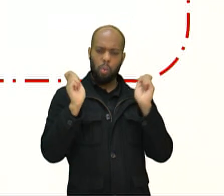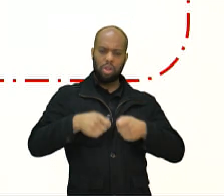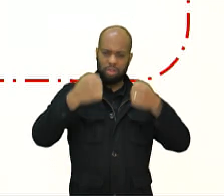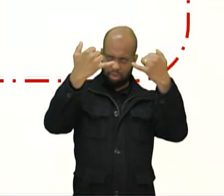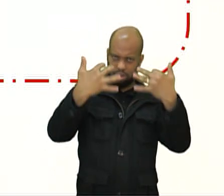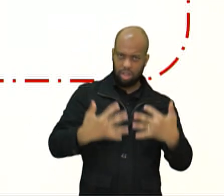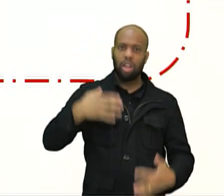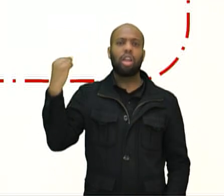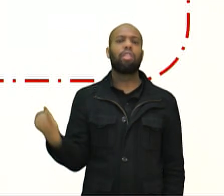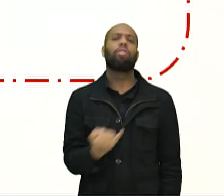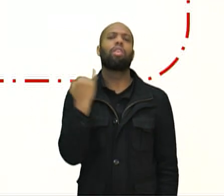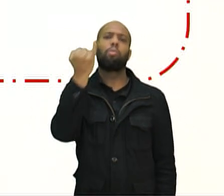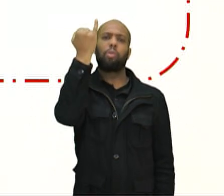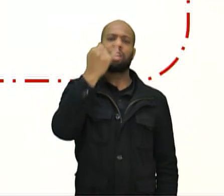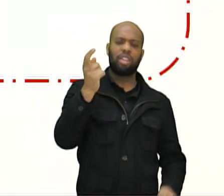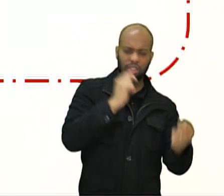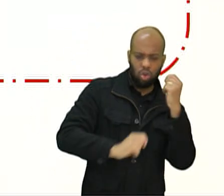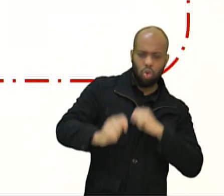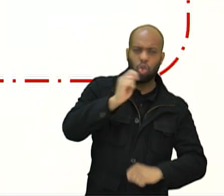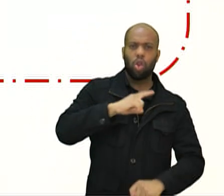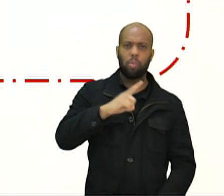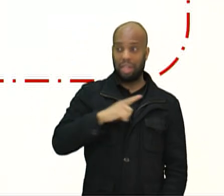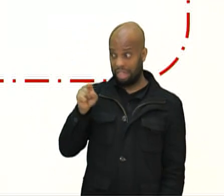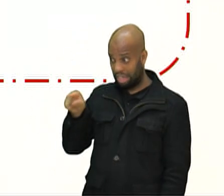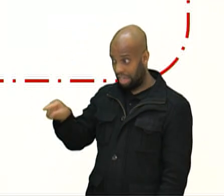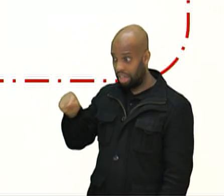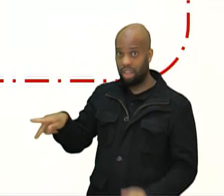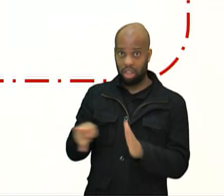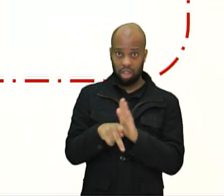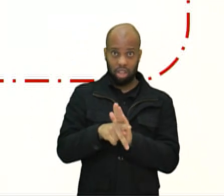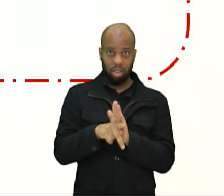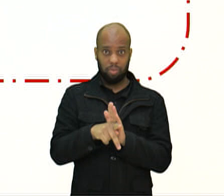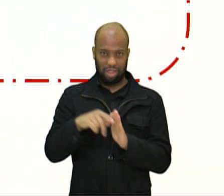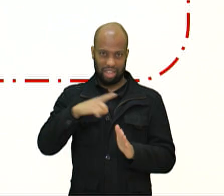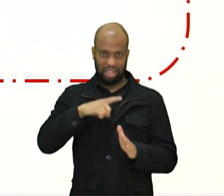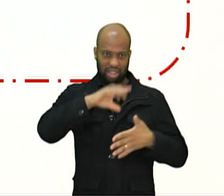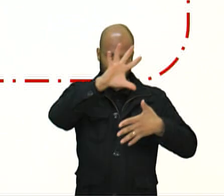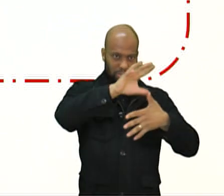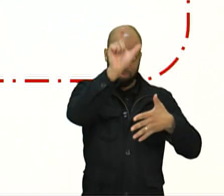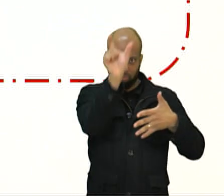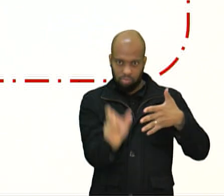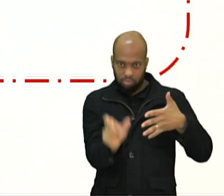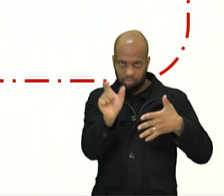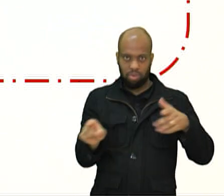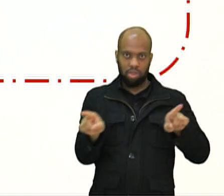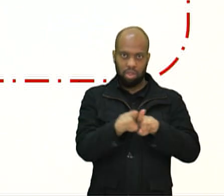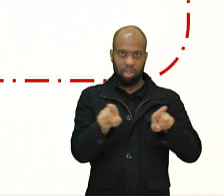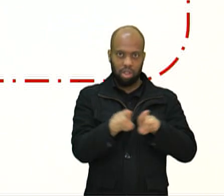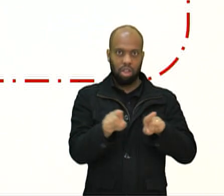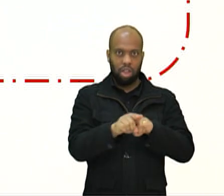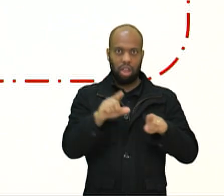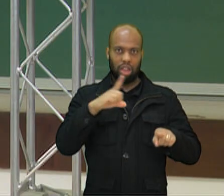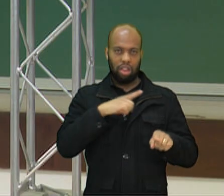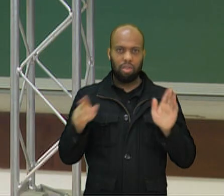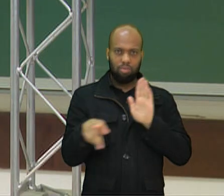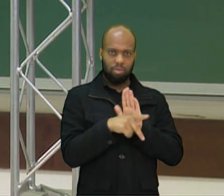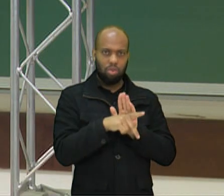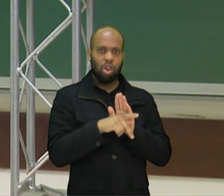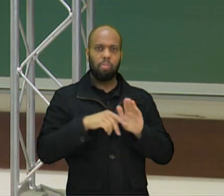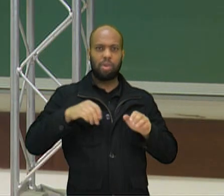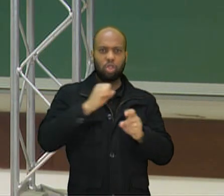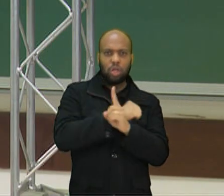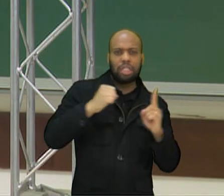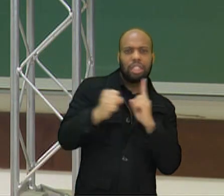descrever a importância econômica dos oceanos Atlântico e Índico para a sociedade? Qual a importância desses